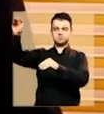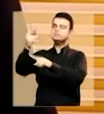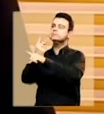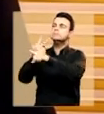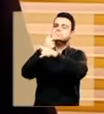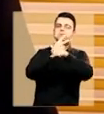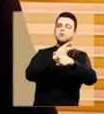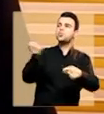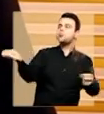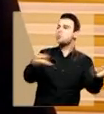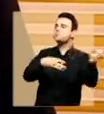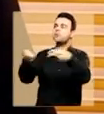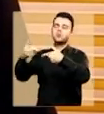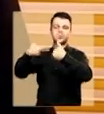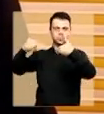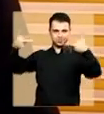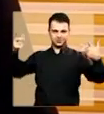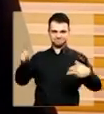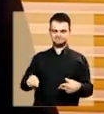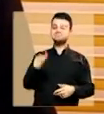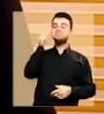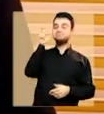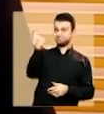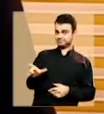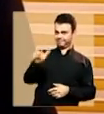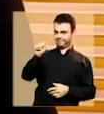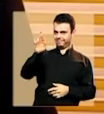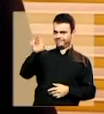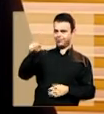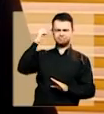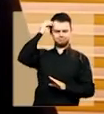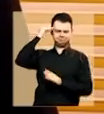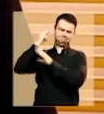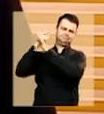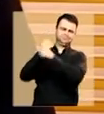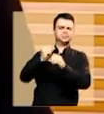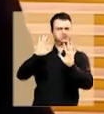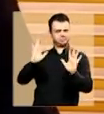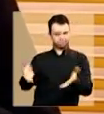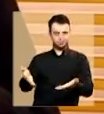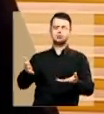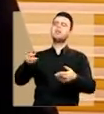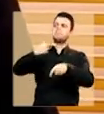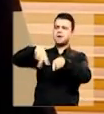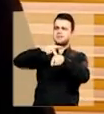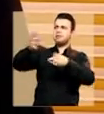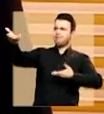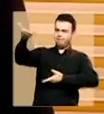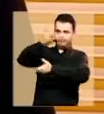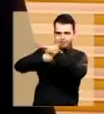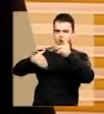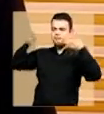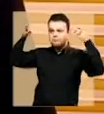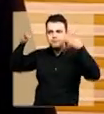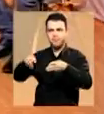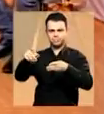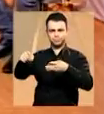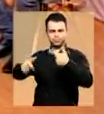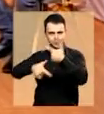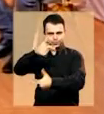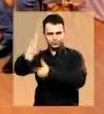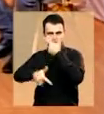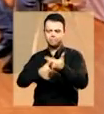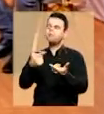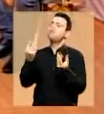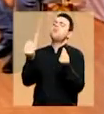novos desafios. Ô Lara, na sua experiência já de alguns anos com intercâmbio, na sua especialidade em intercâmbio, qual é a